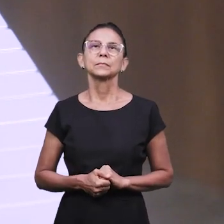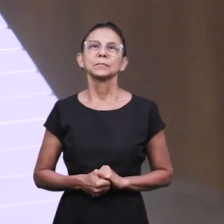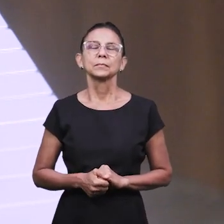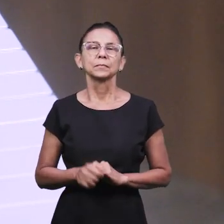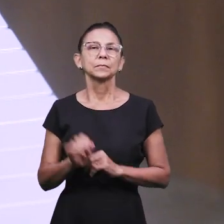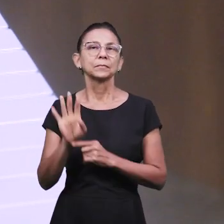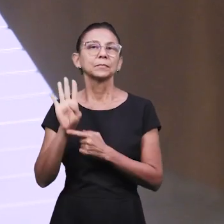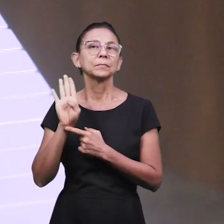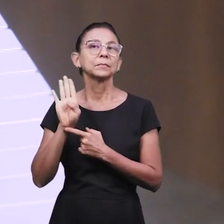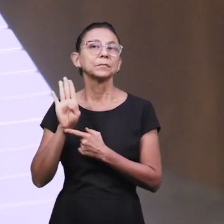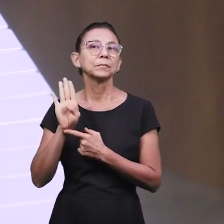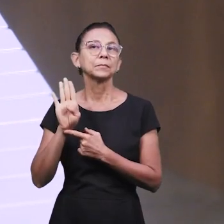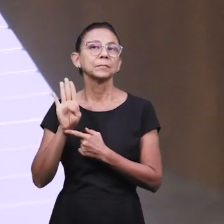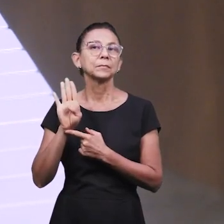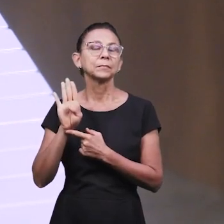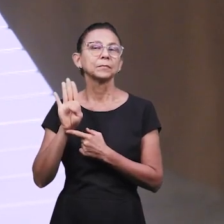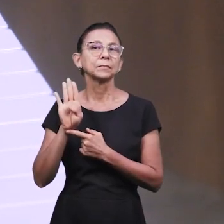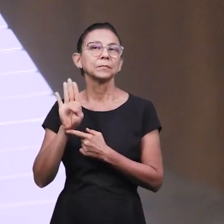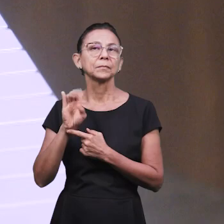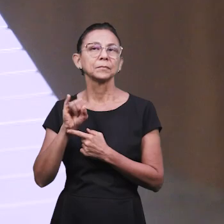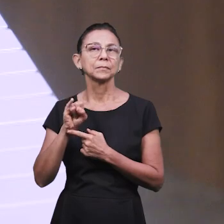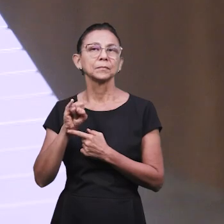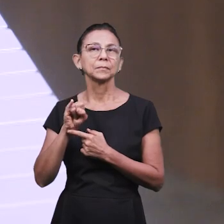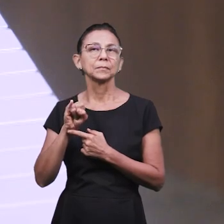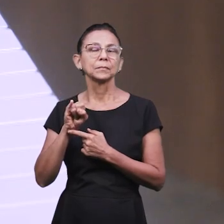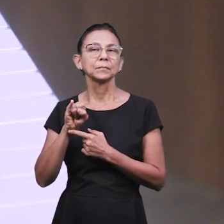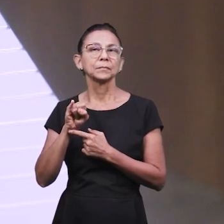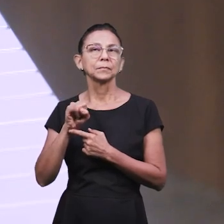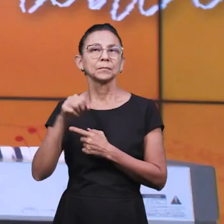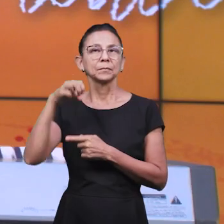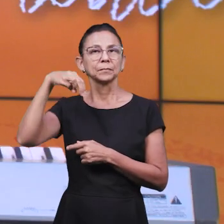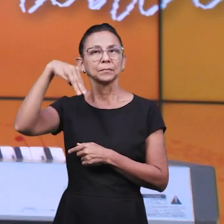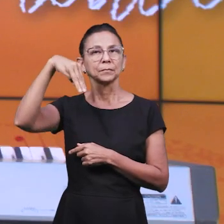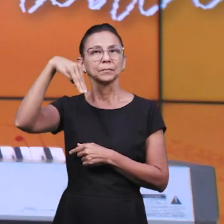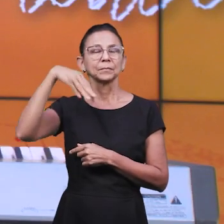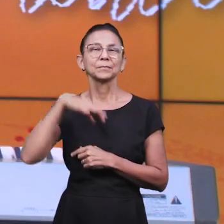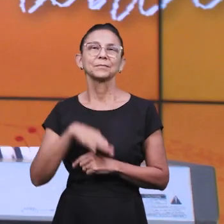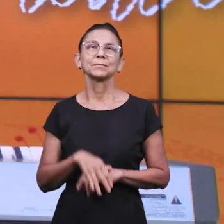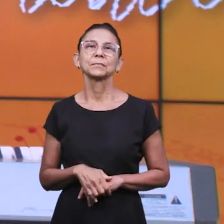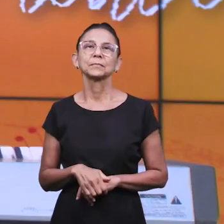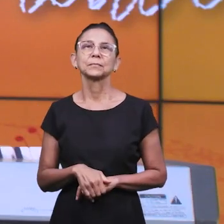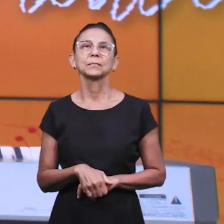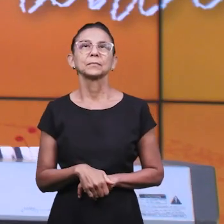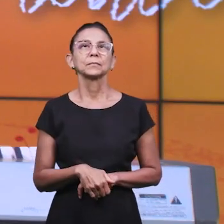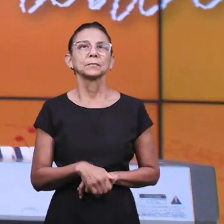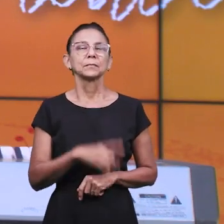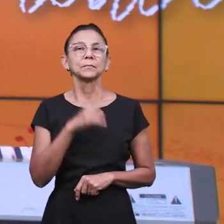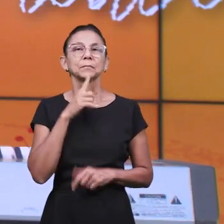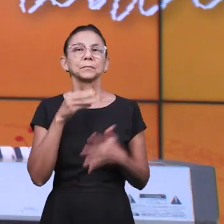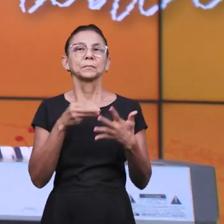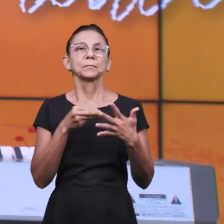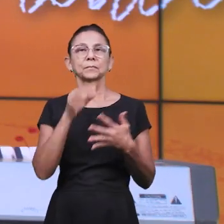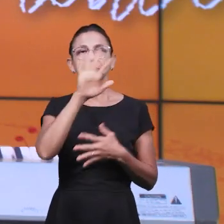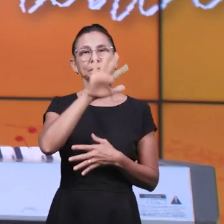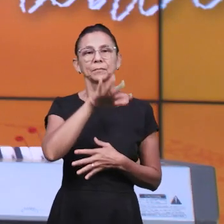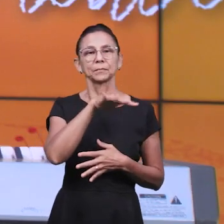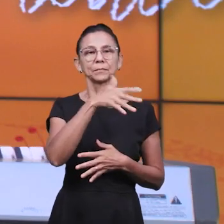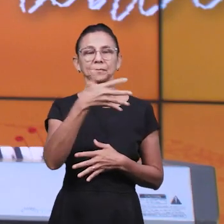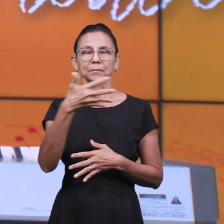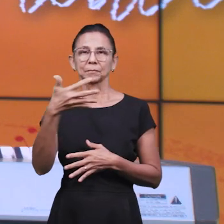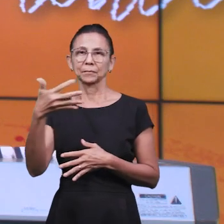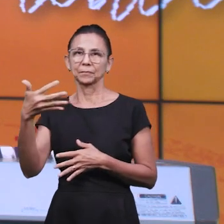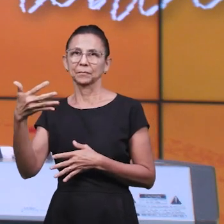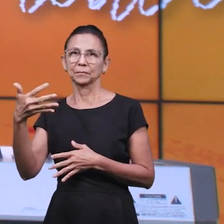B, Si maior. Agora nós vamos conhecer a partitura.